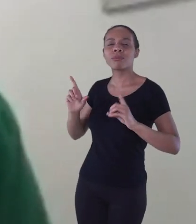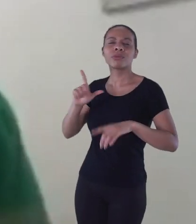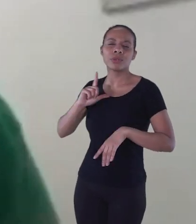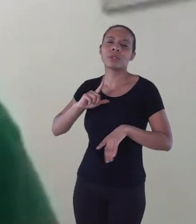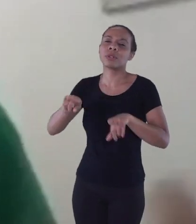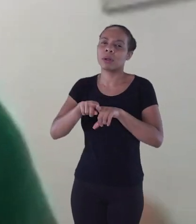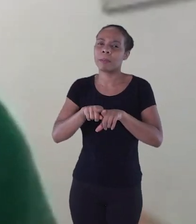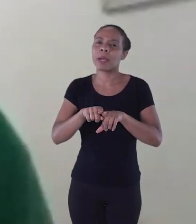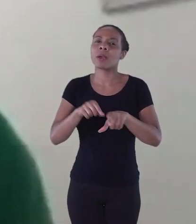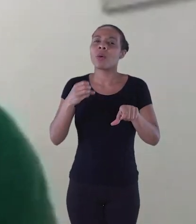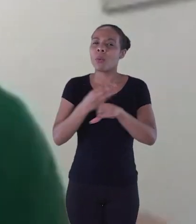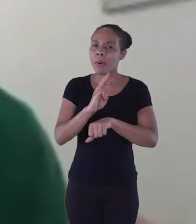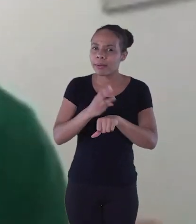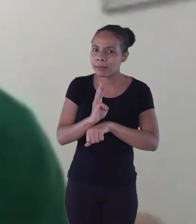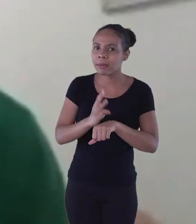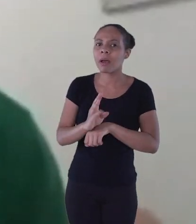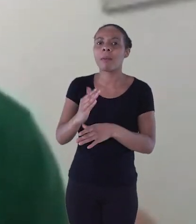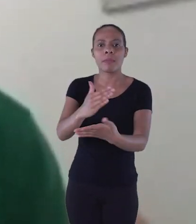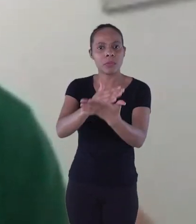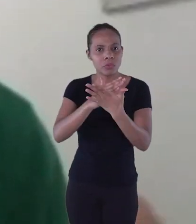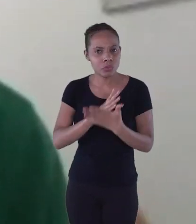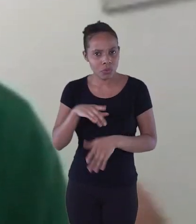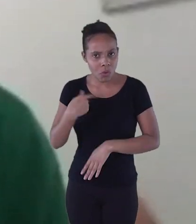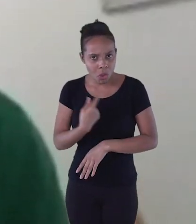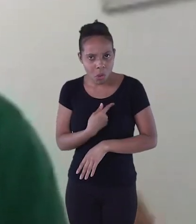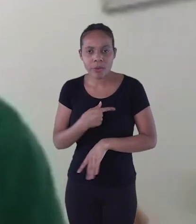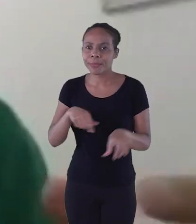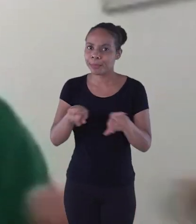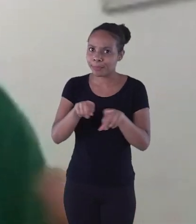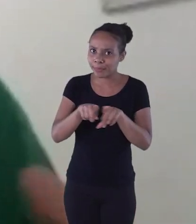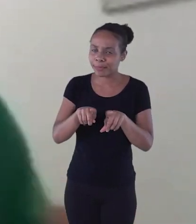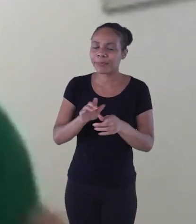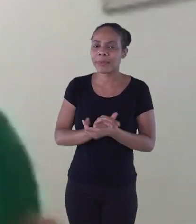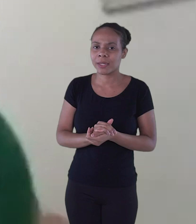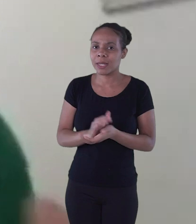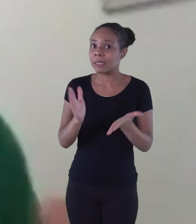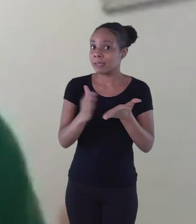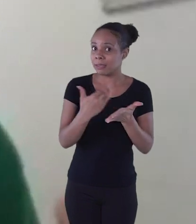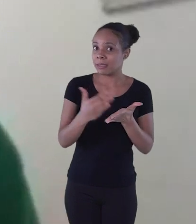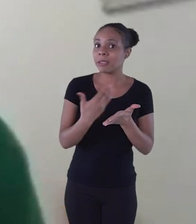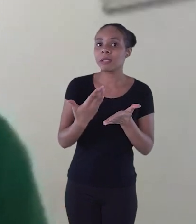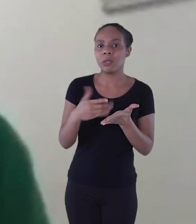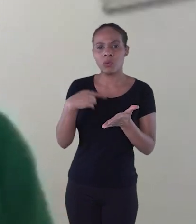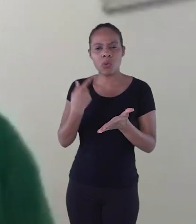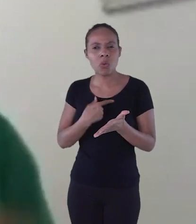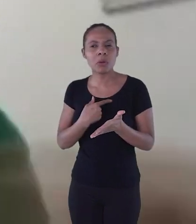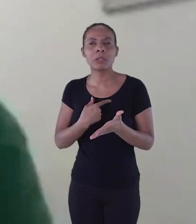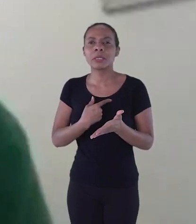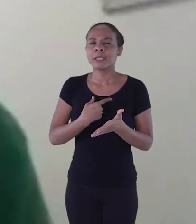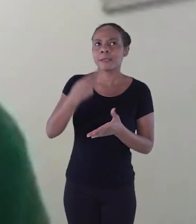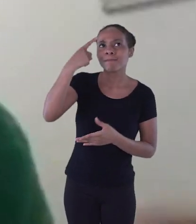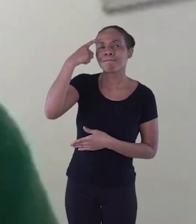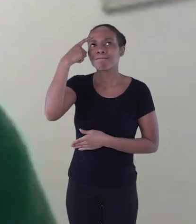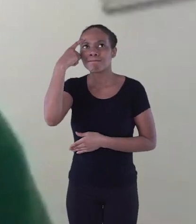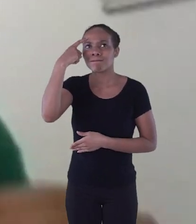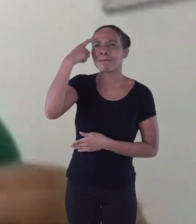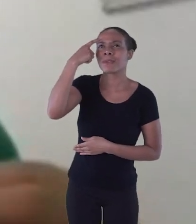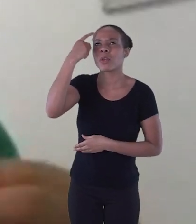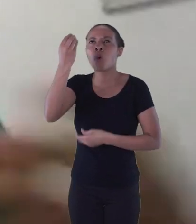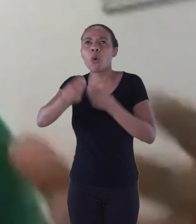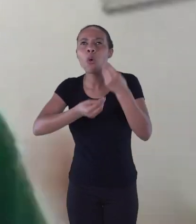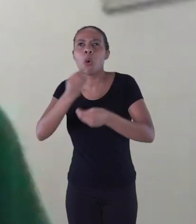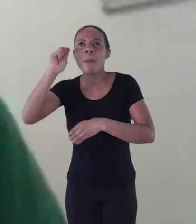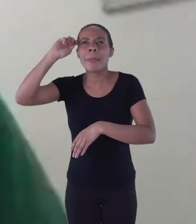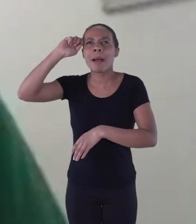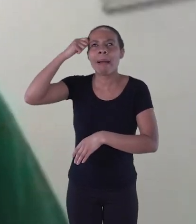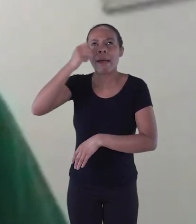WhatsApp ajudava muito. Foi um grande livro, um livro assim, que de alguma maneira mobilizou a gente a pensar essas coisas,